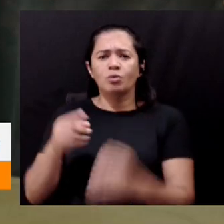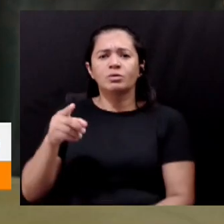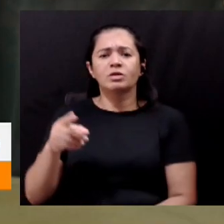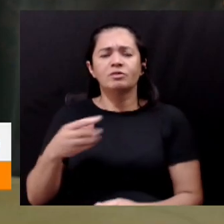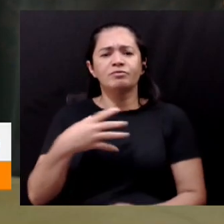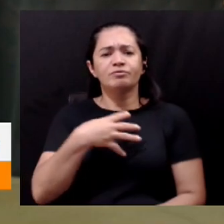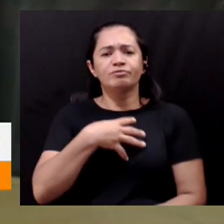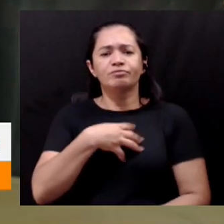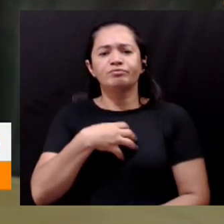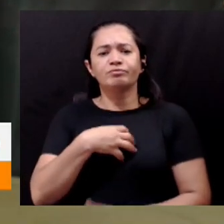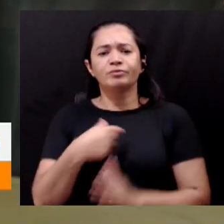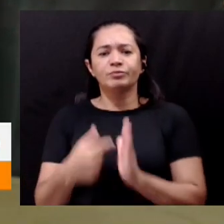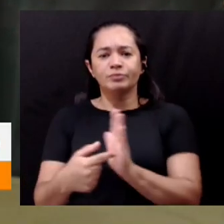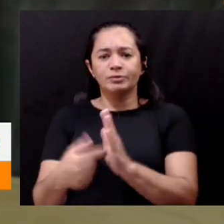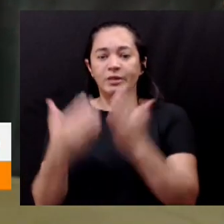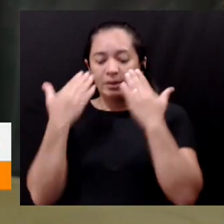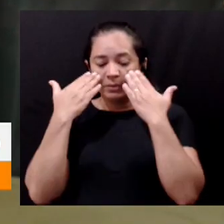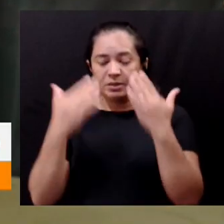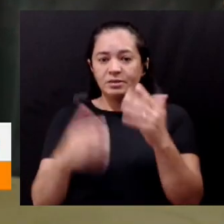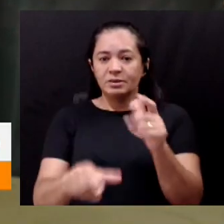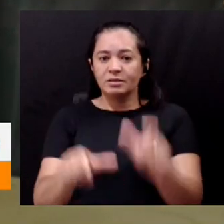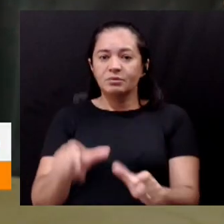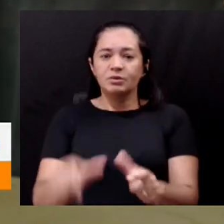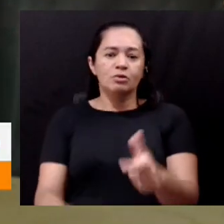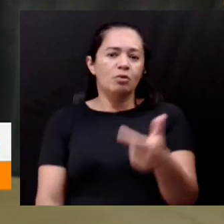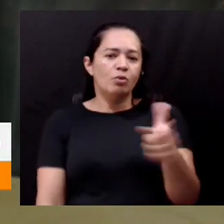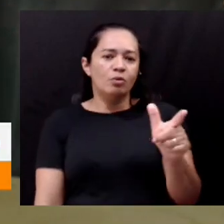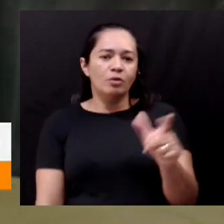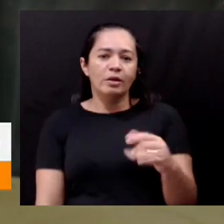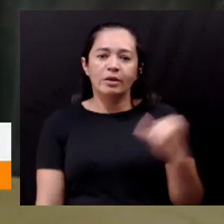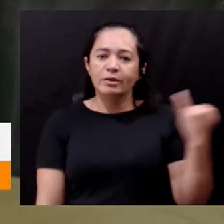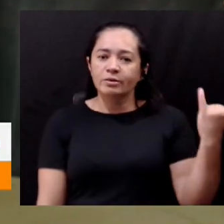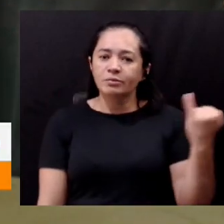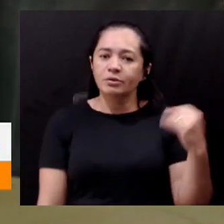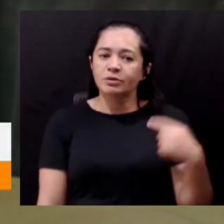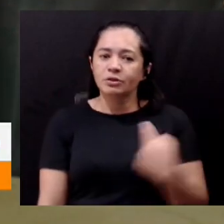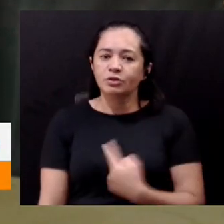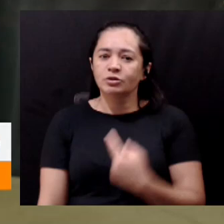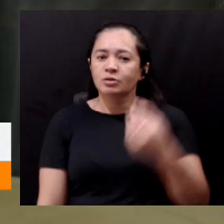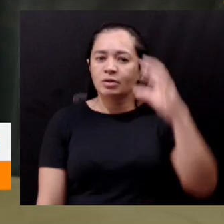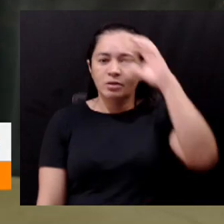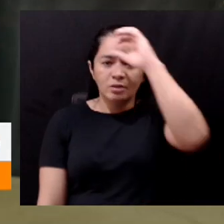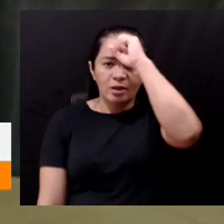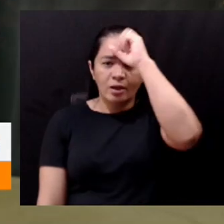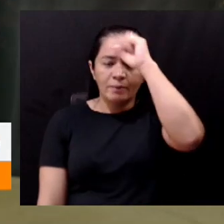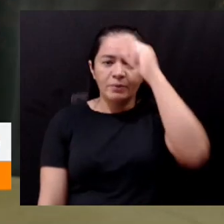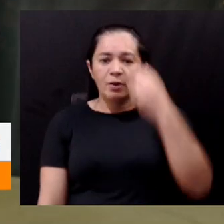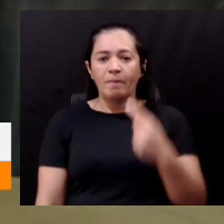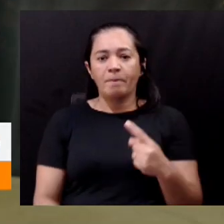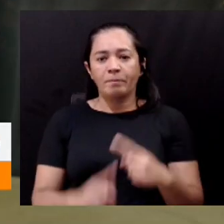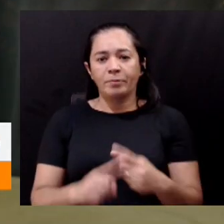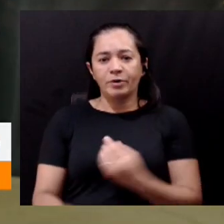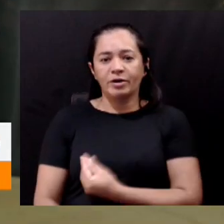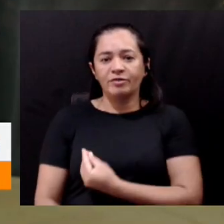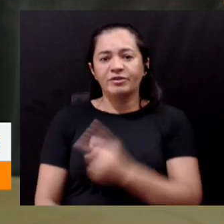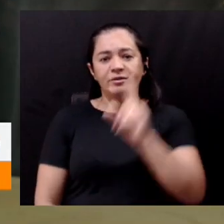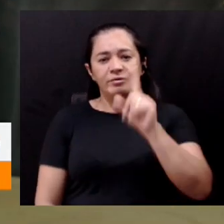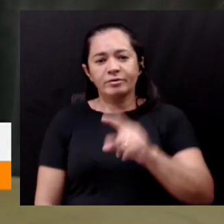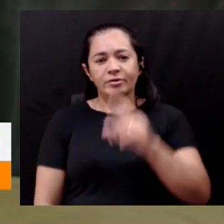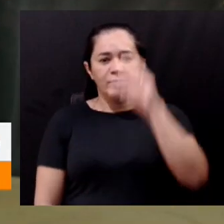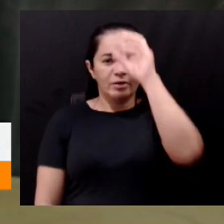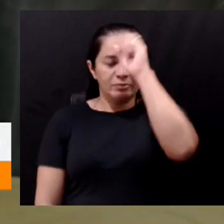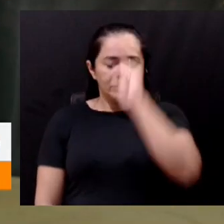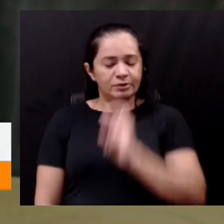outra pessoa? É importante a gente aprender, gente. A vida é um aprendizado constante. Eu fico muito feliz que a gente possa